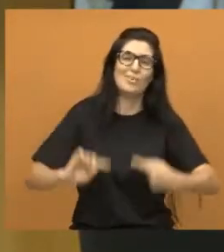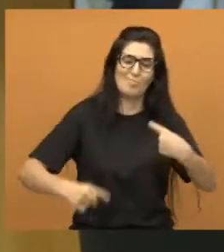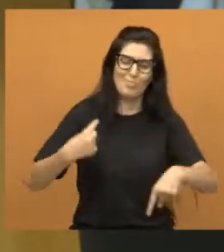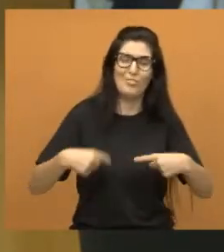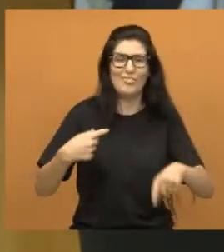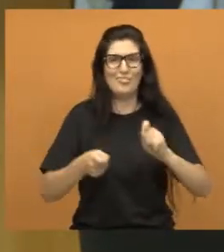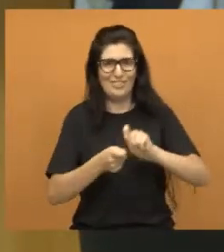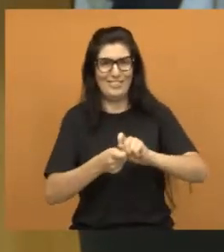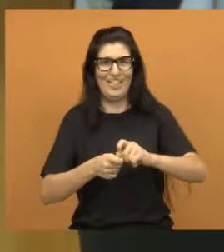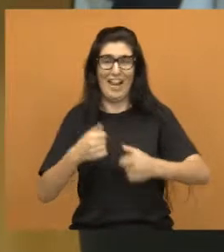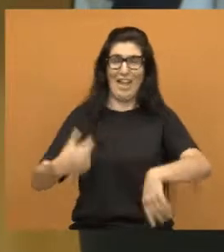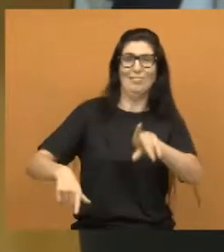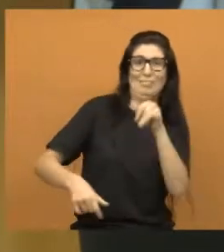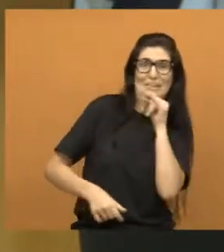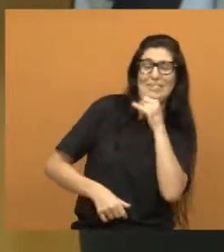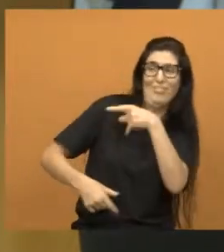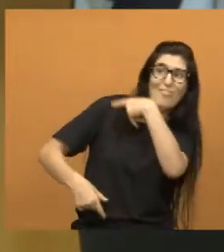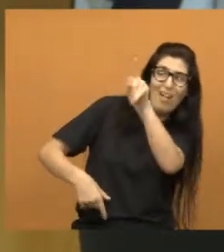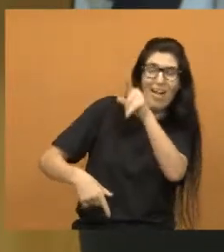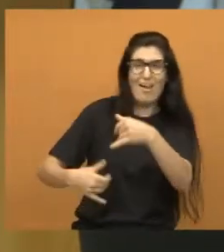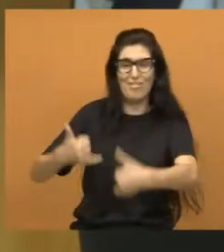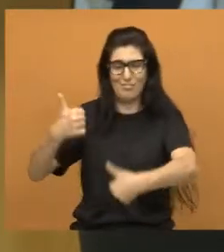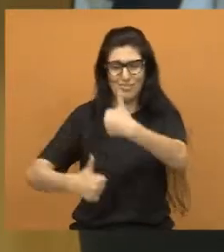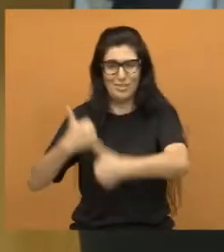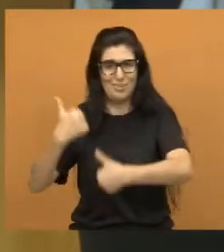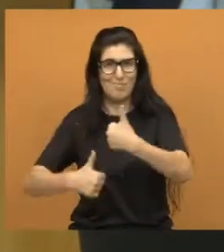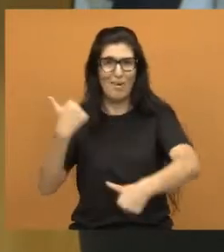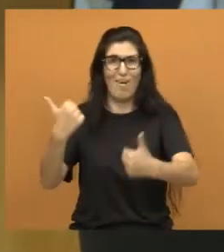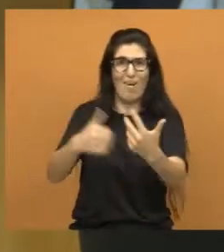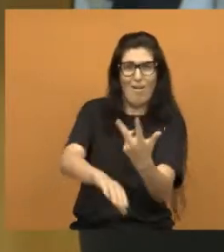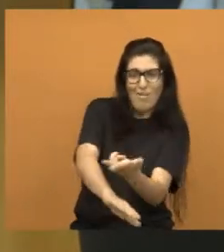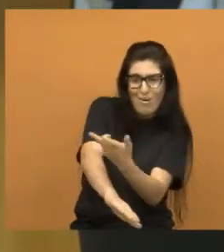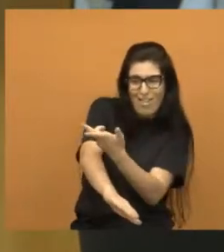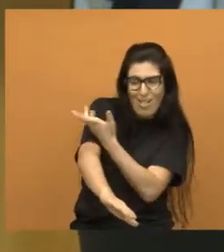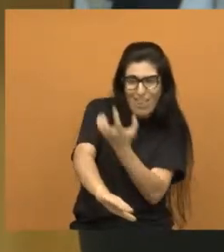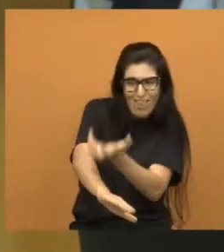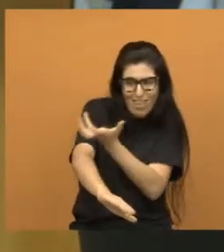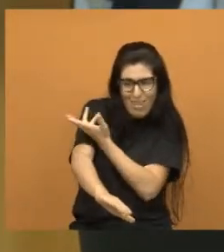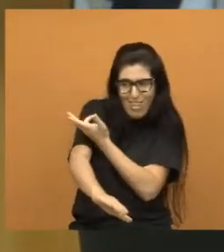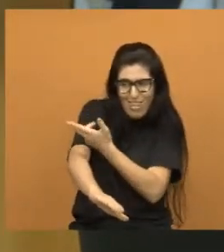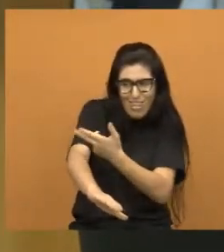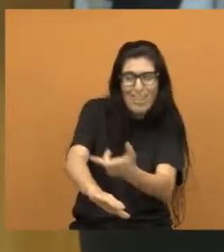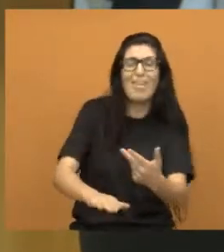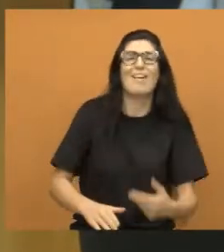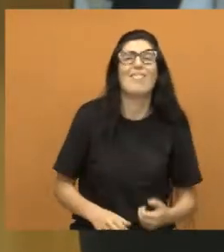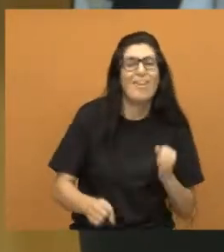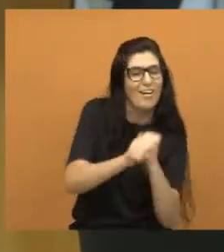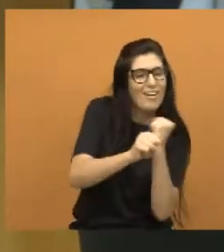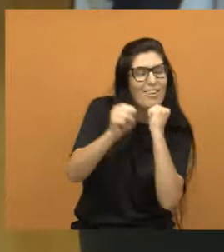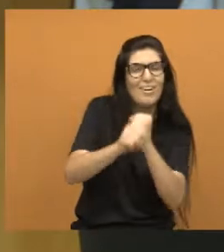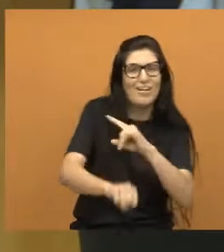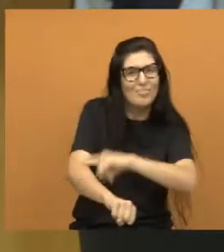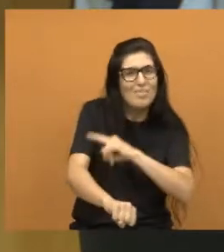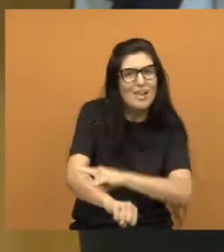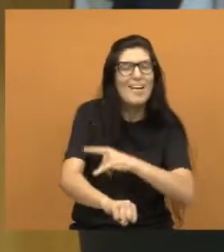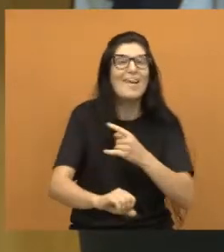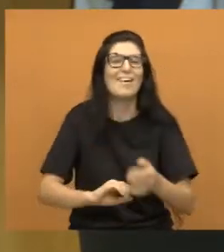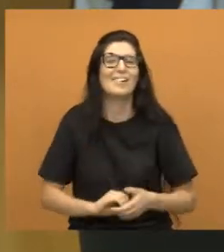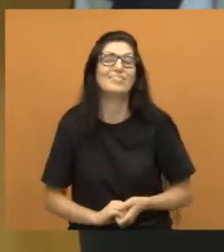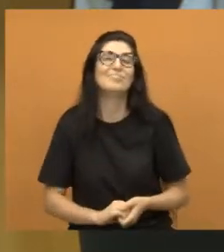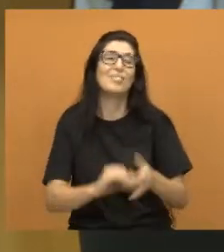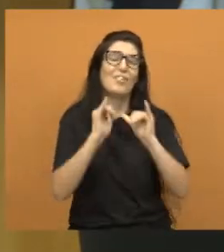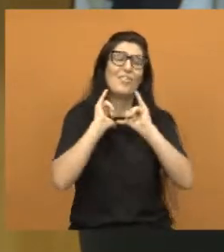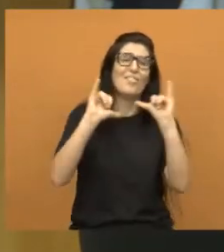lá no campo, vai colocar placa, vai mandar roçar o campo, vai fazer vestiário no campo e vai dizer, não, eu